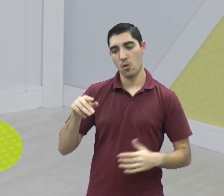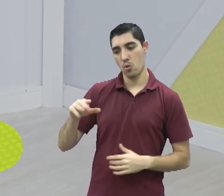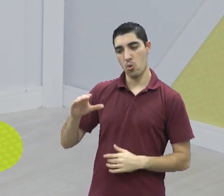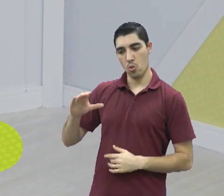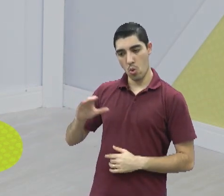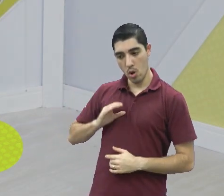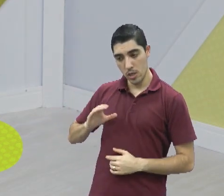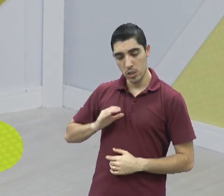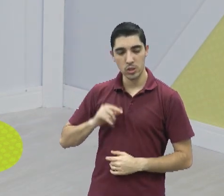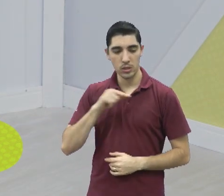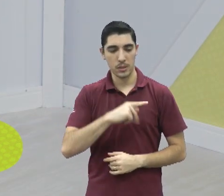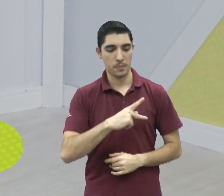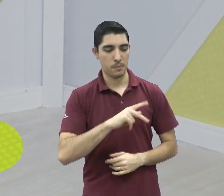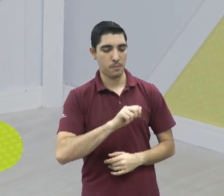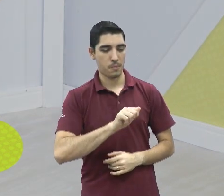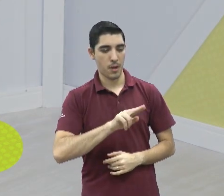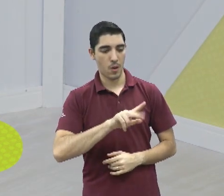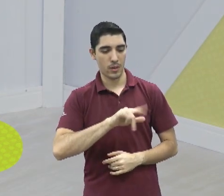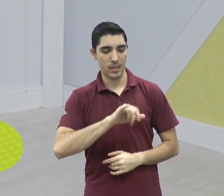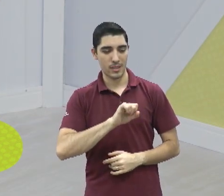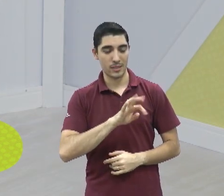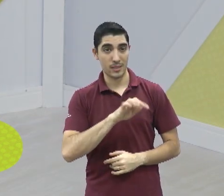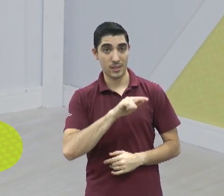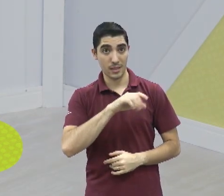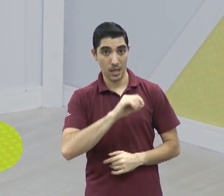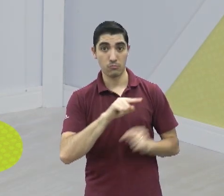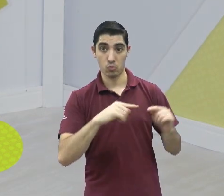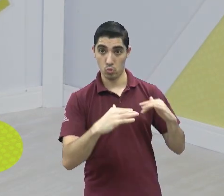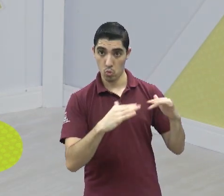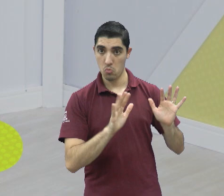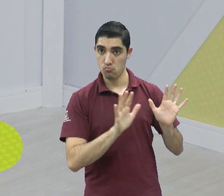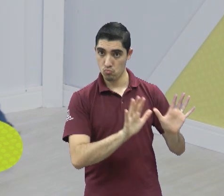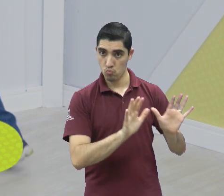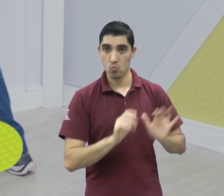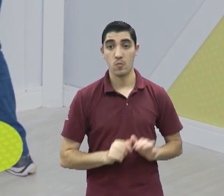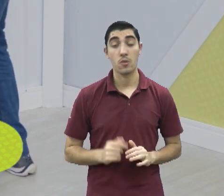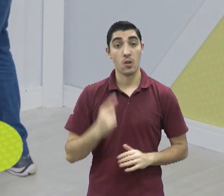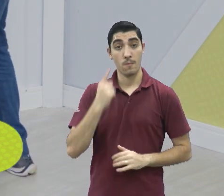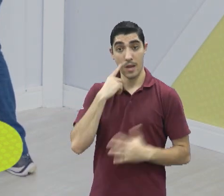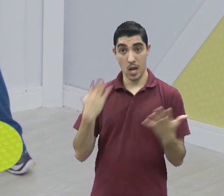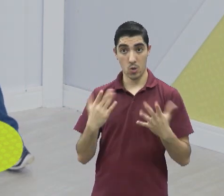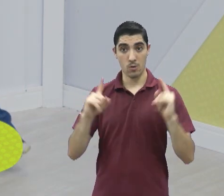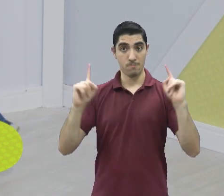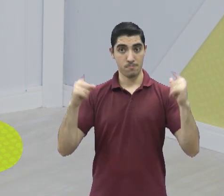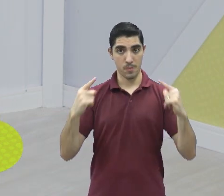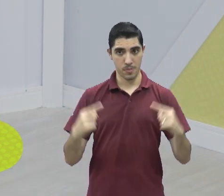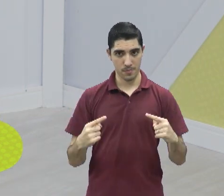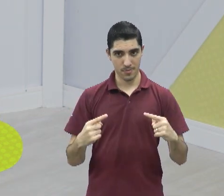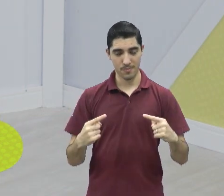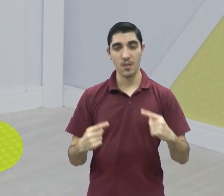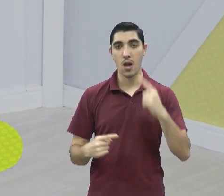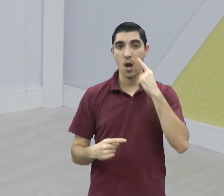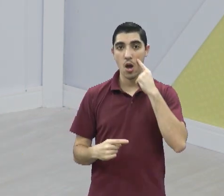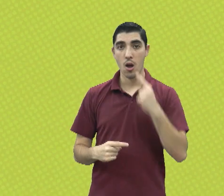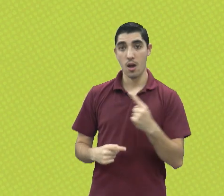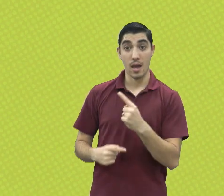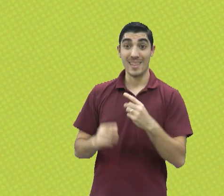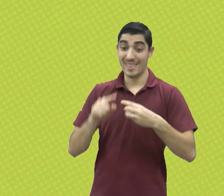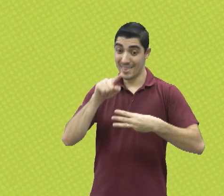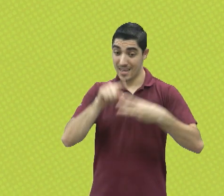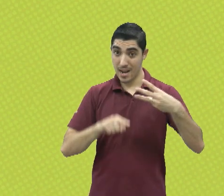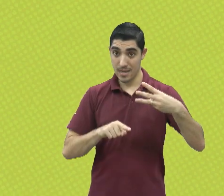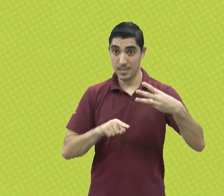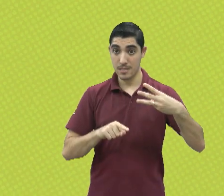se enfrentam. As datas dos confrontos São José e Pinheiros ficaram desta forma. Olha só, melhor de 3 jogos, São